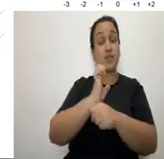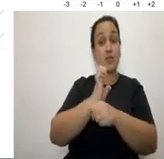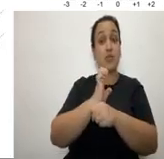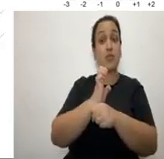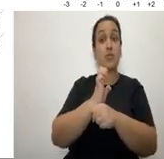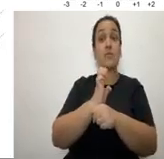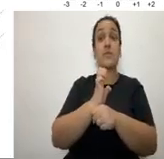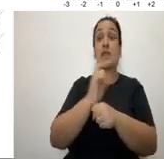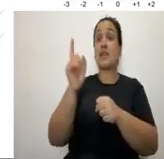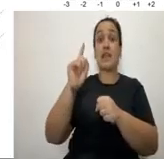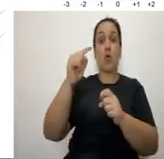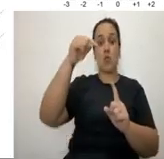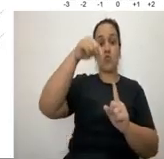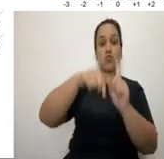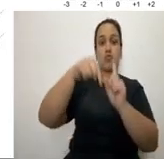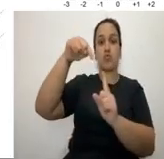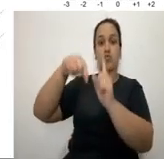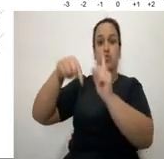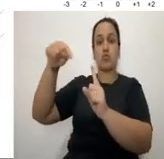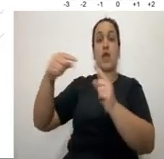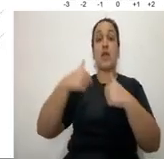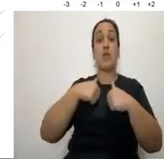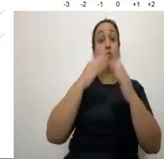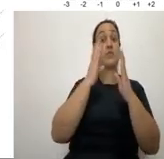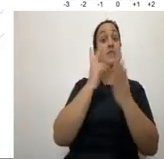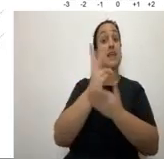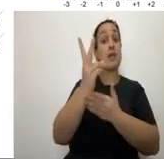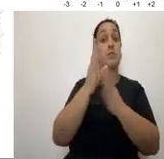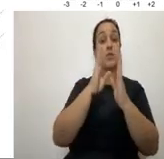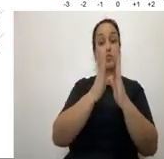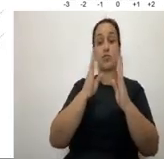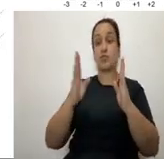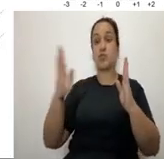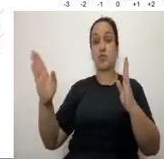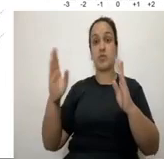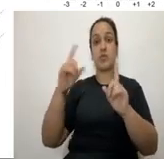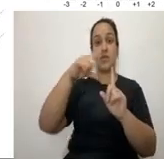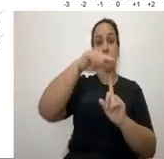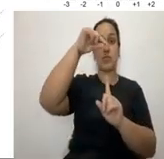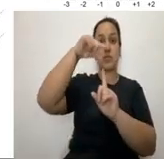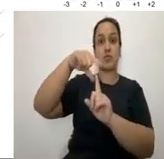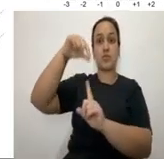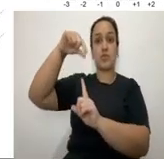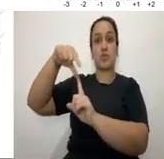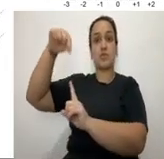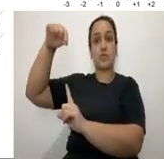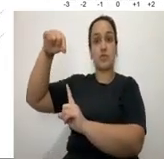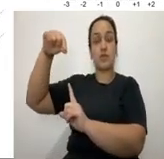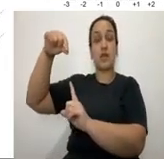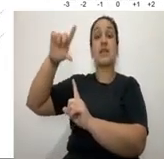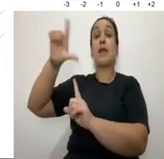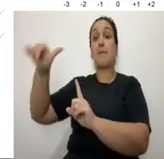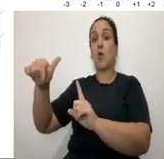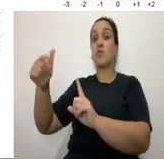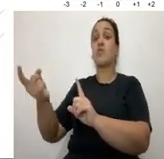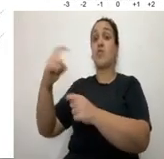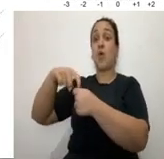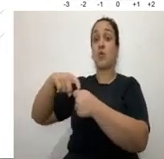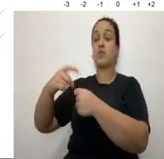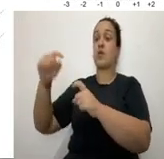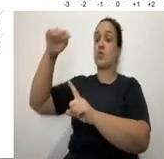spin paralelos, ou seja, não desemparelhados, eu vou colocando. Se eu tenho 3 orbitais, eu